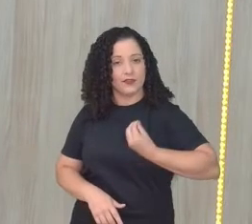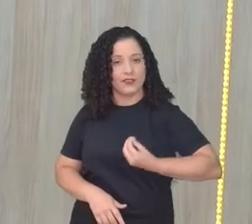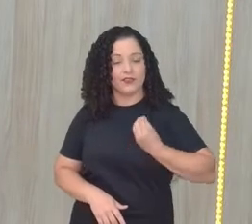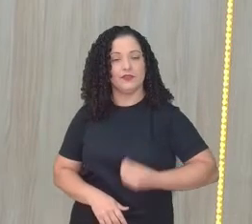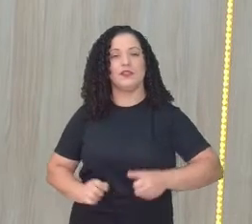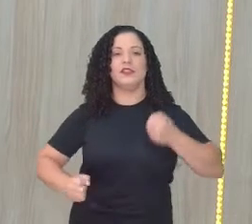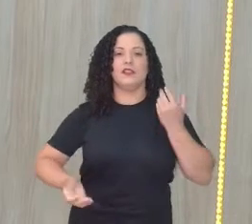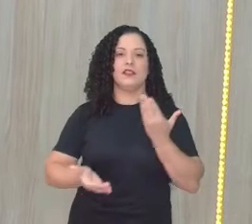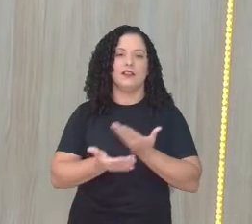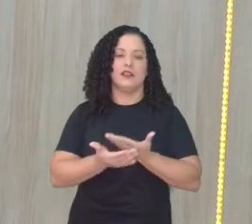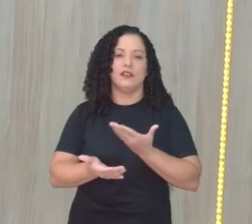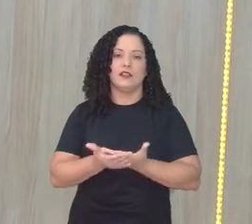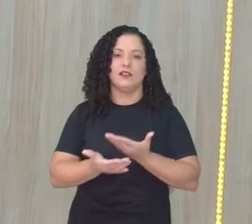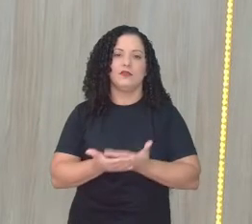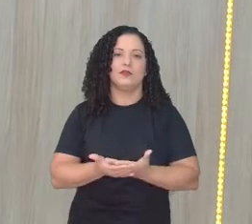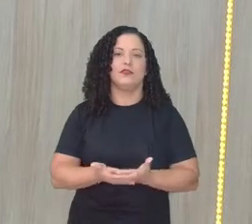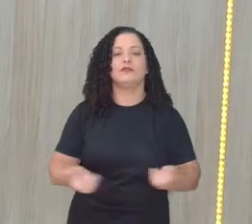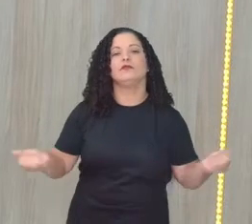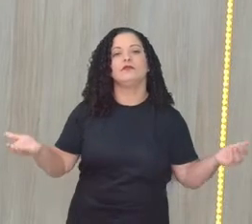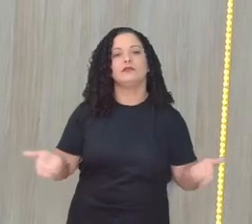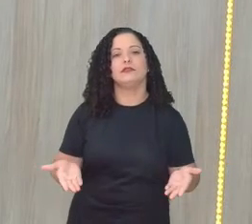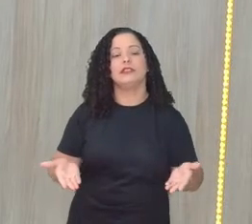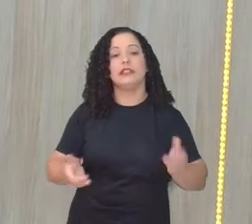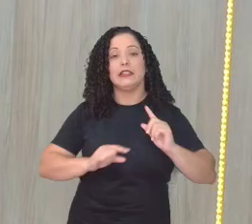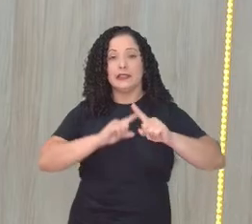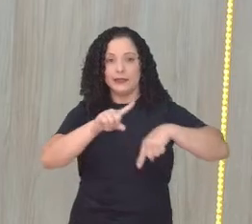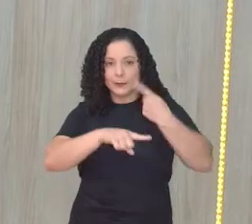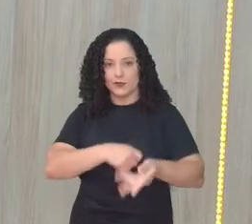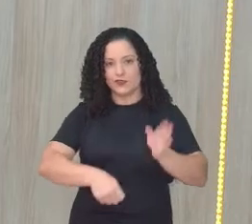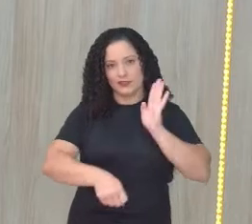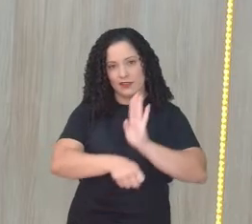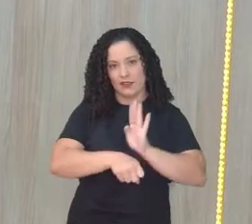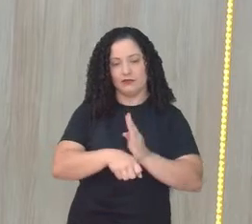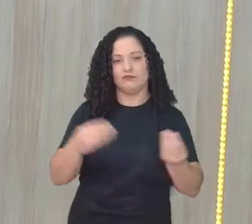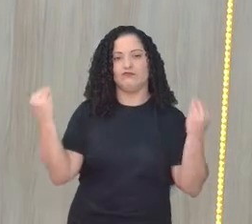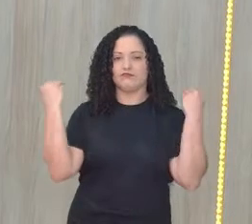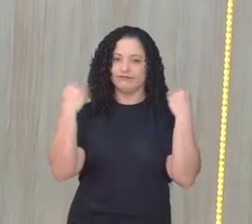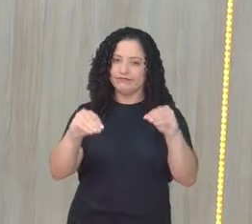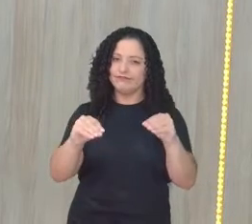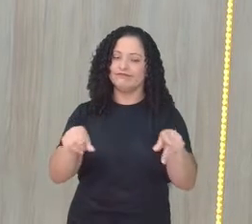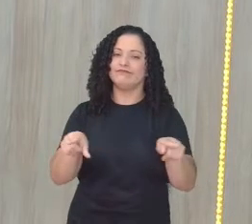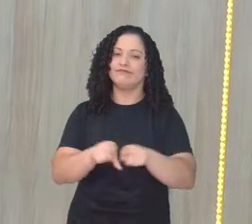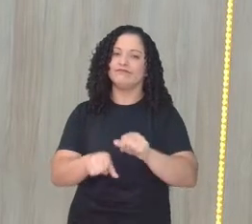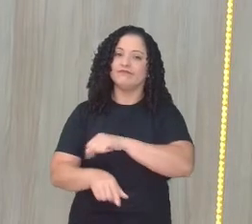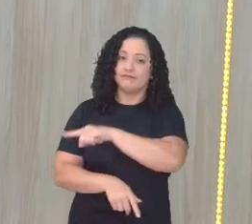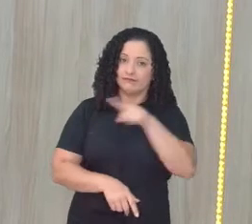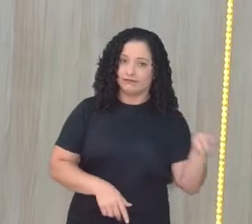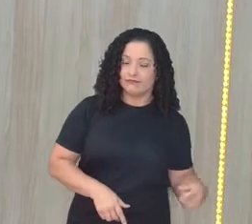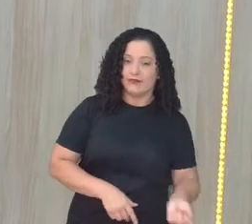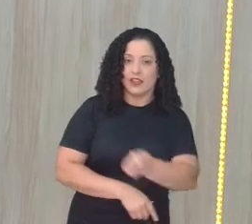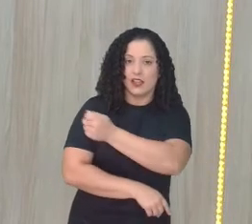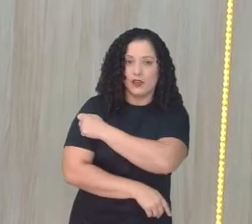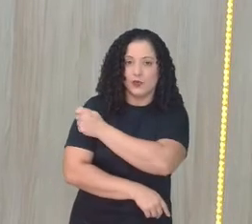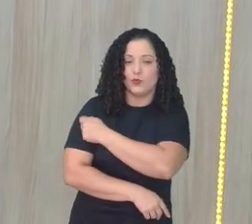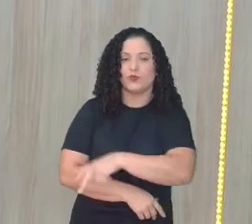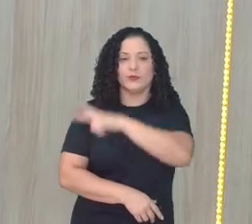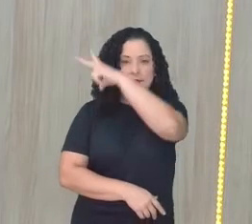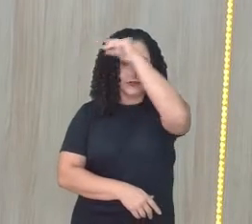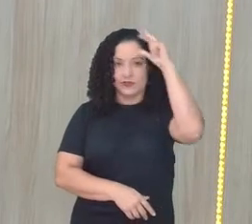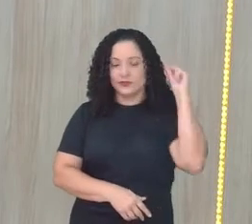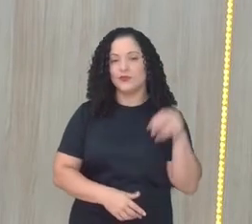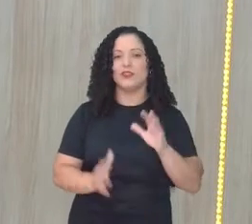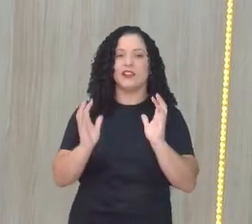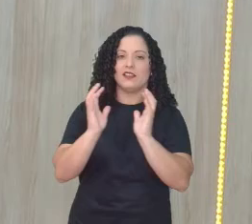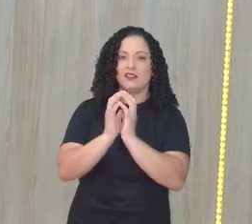Essa aula ela vai ser reprisada no turno da tarde, então você, aluno da Prefeitura do